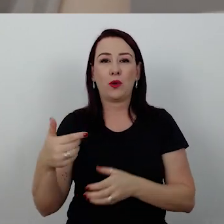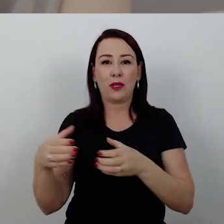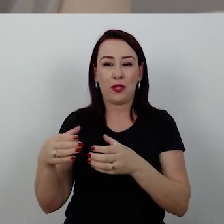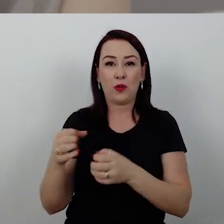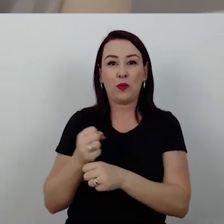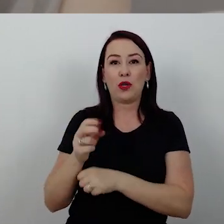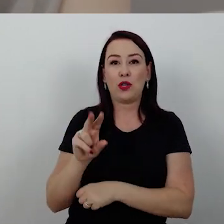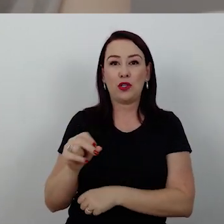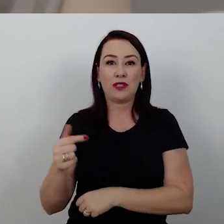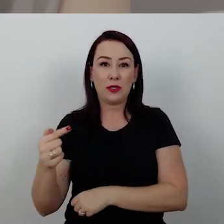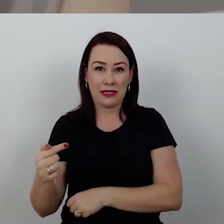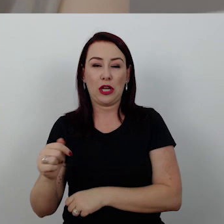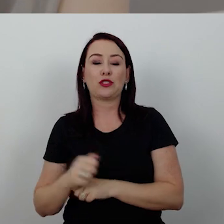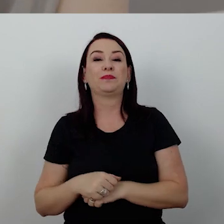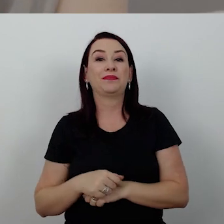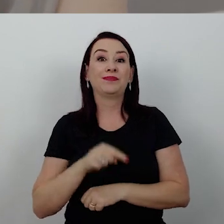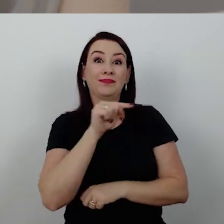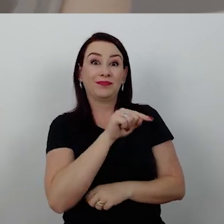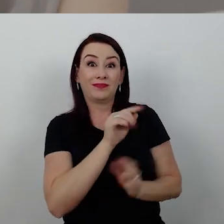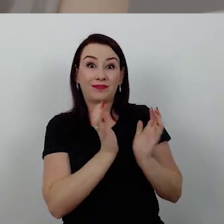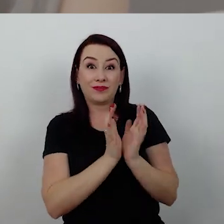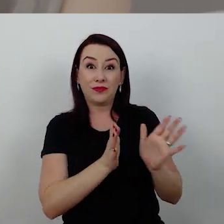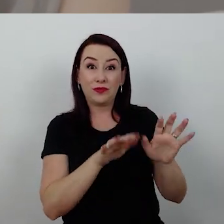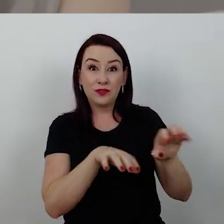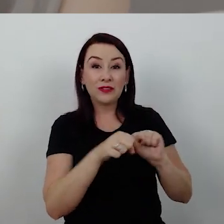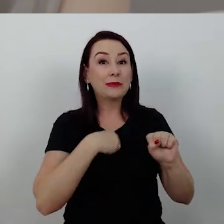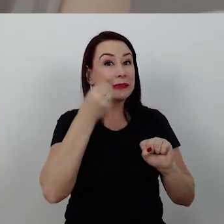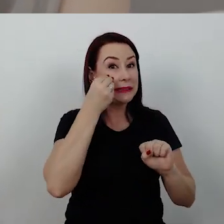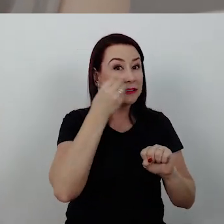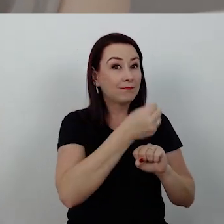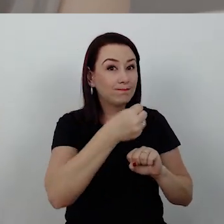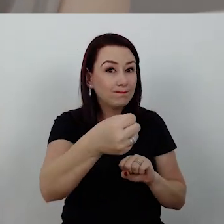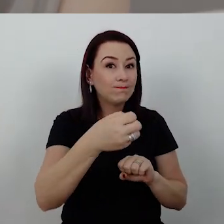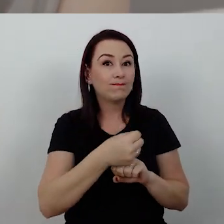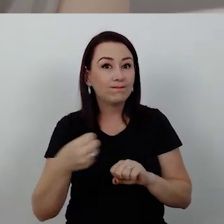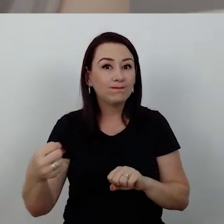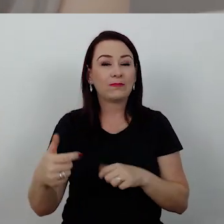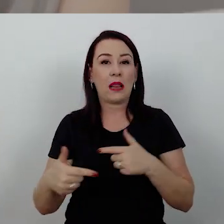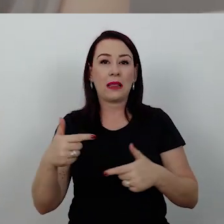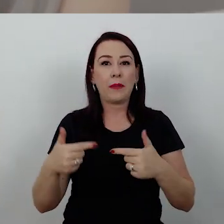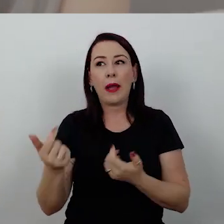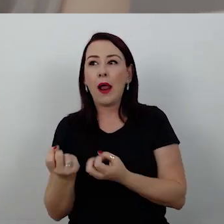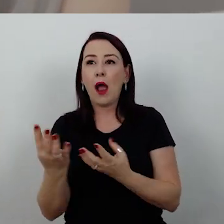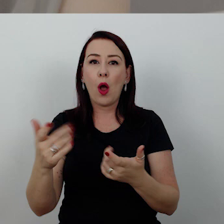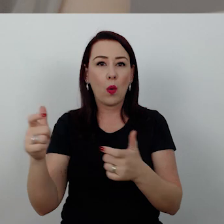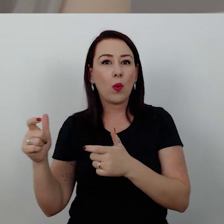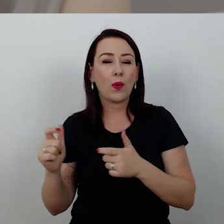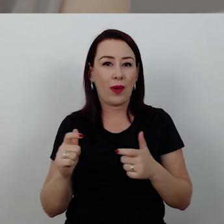aqueles jovens do Queiro que se formaram, a gente tentando encaixar eles, de alguma forma, no mercado de